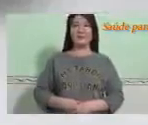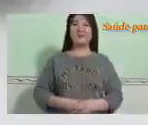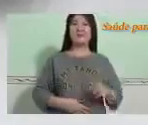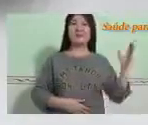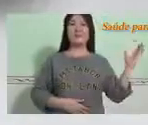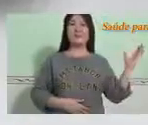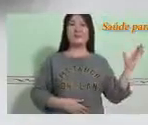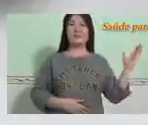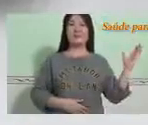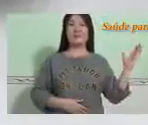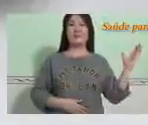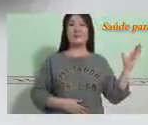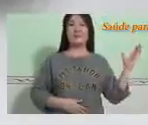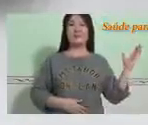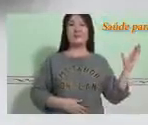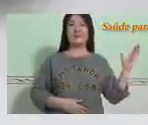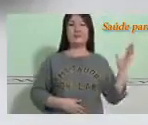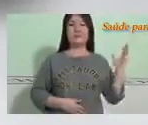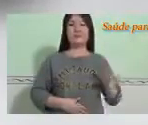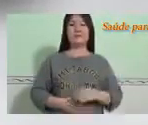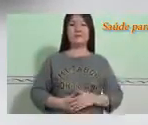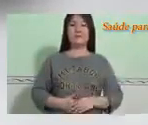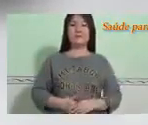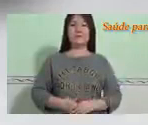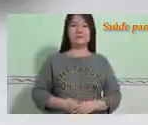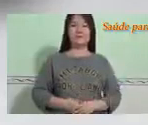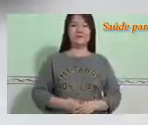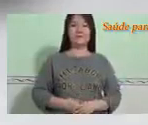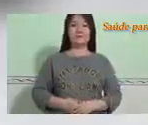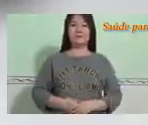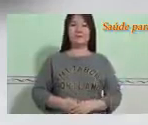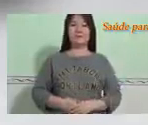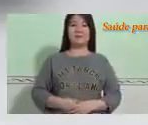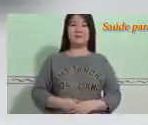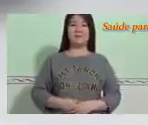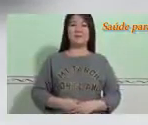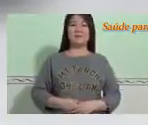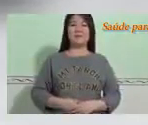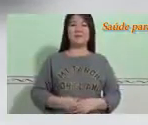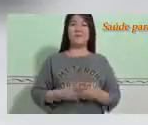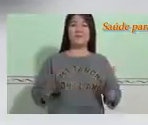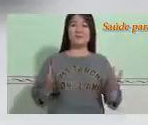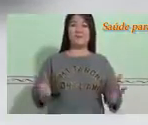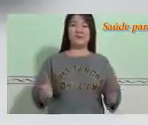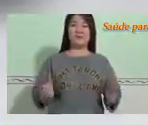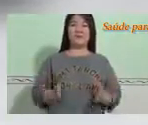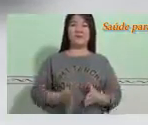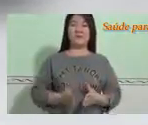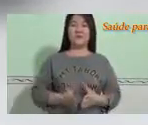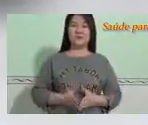de obesidade, gordura localizada, prevenção de envelhecimento e recuperação muscular